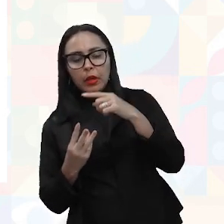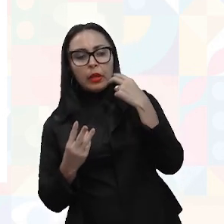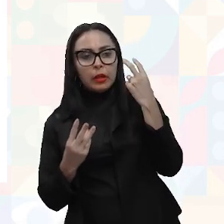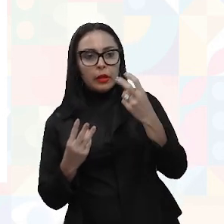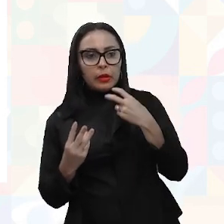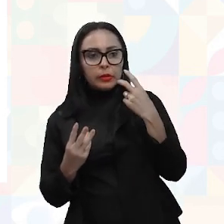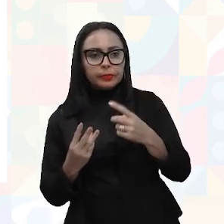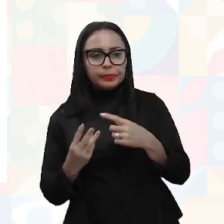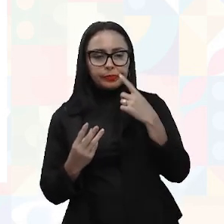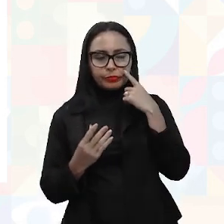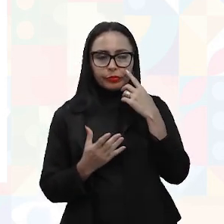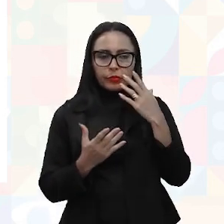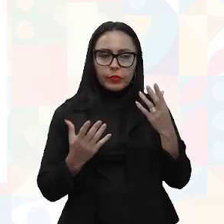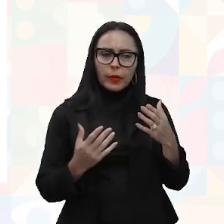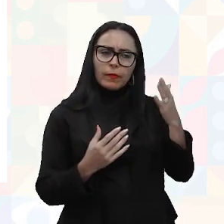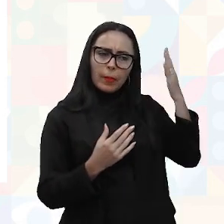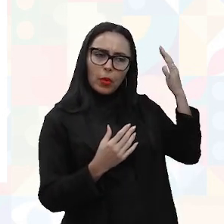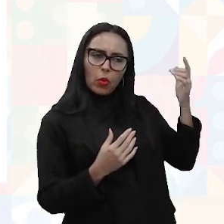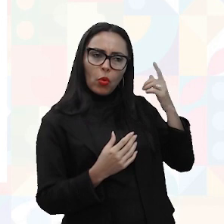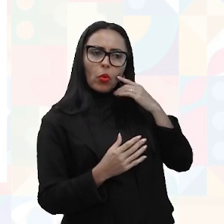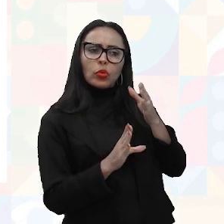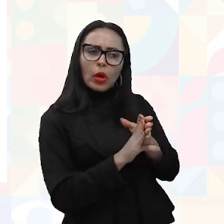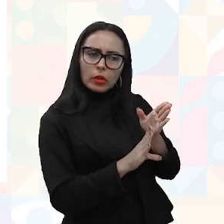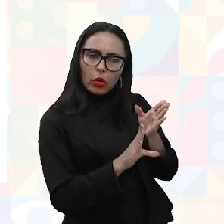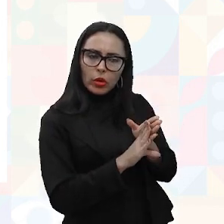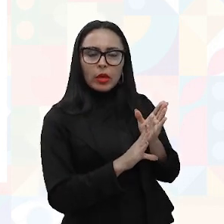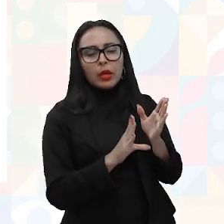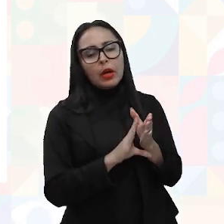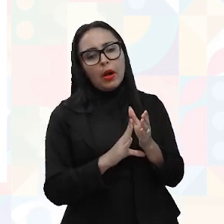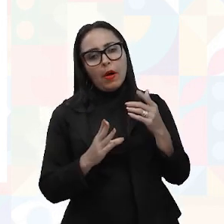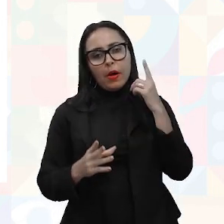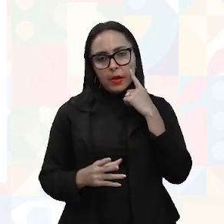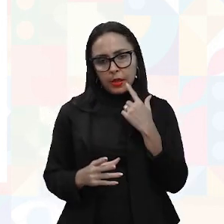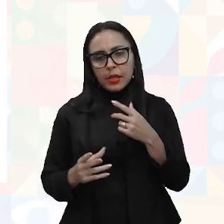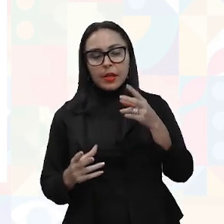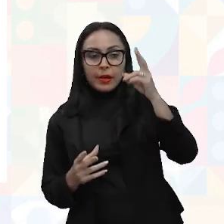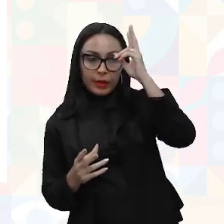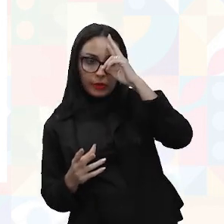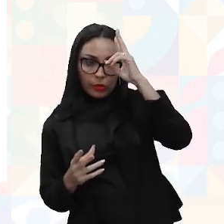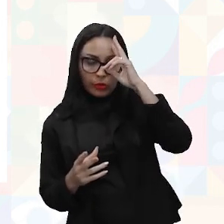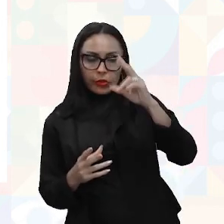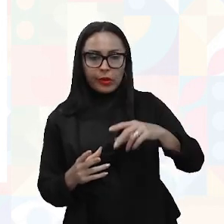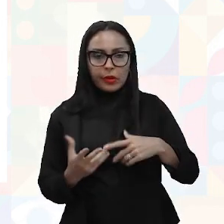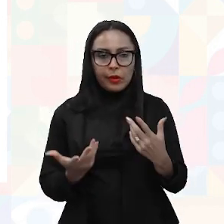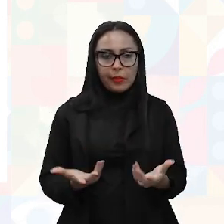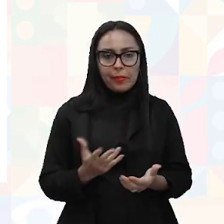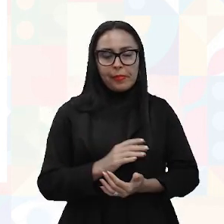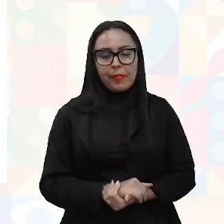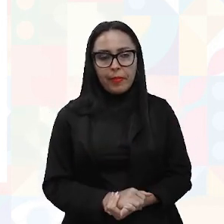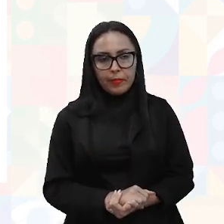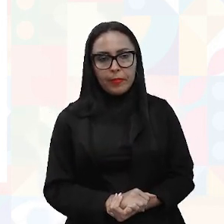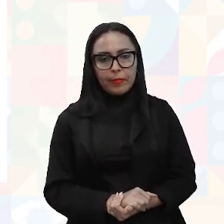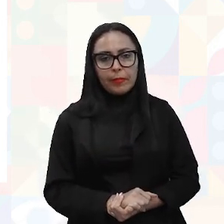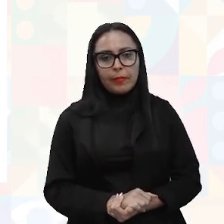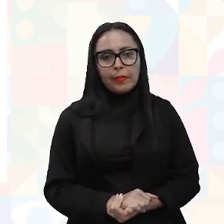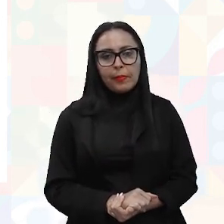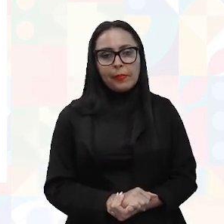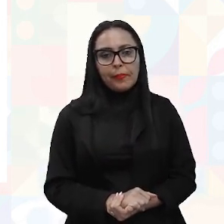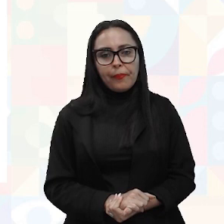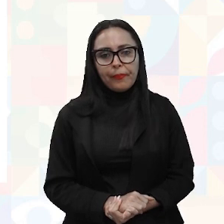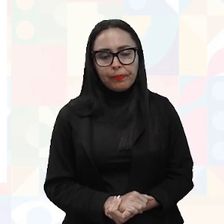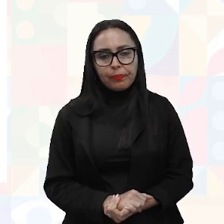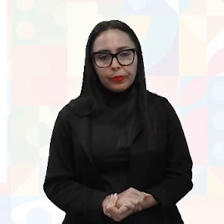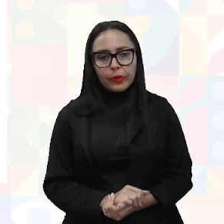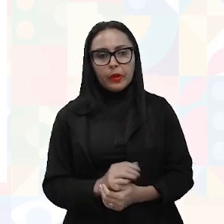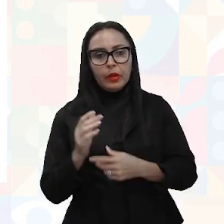famoso de pai para filho, de avô para neto. Então, é tipo aquela história que você ouviu contar, ela vai sendo passada de forma oral. A